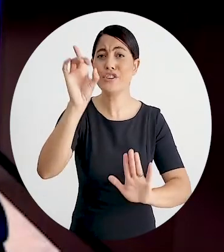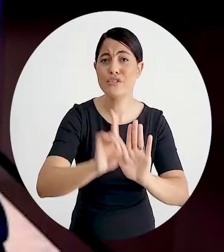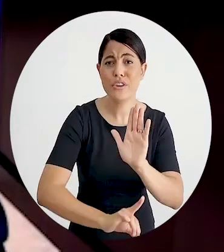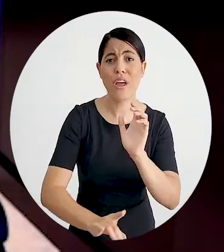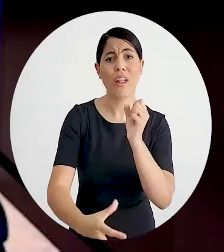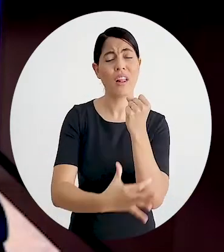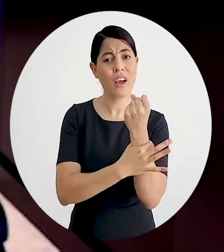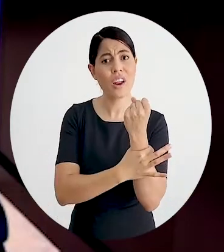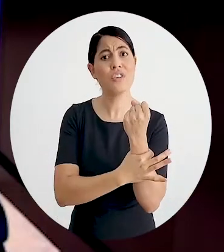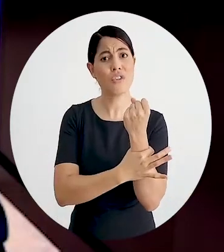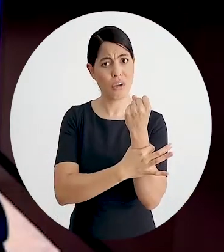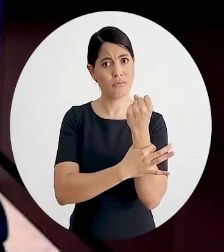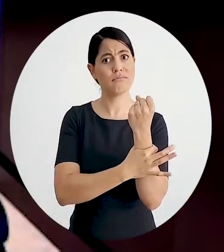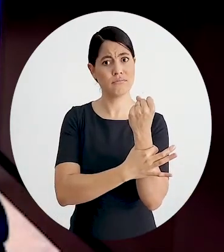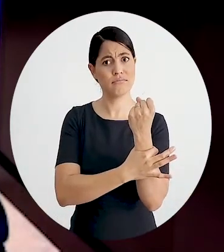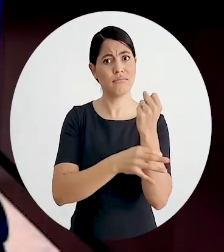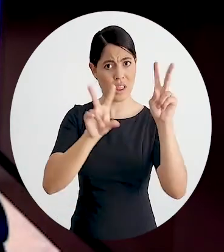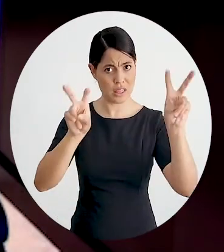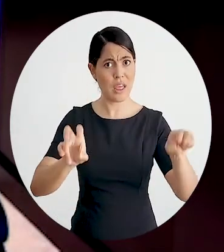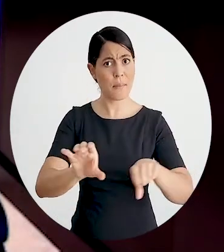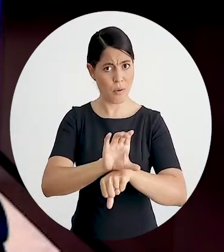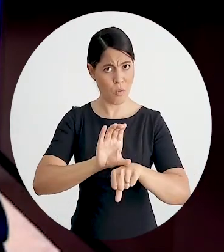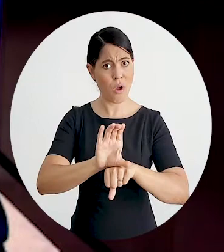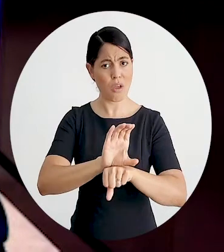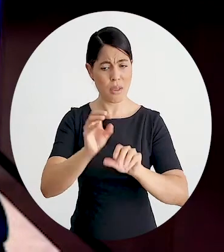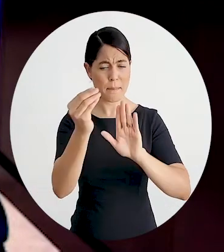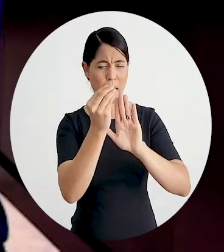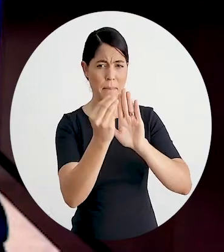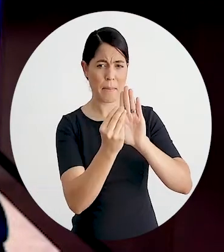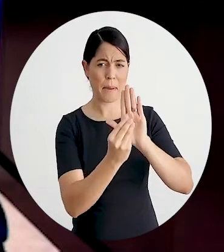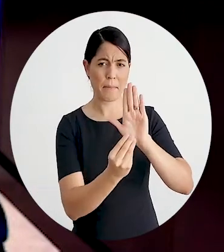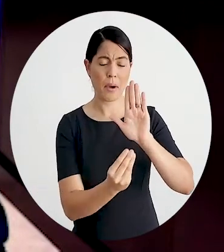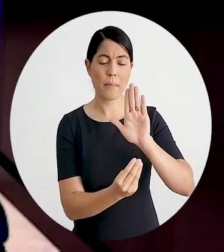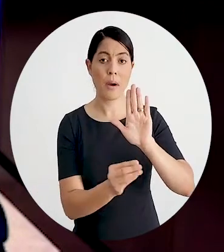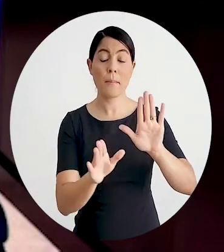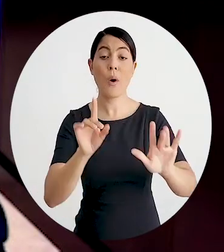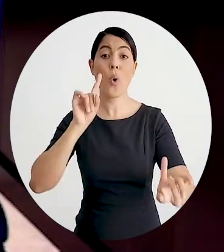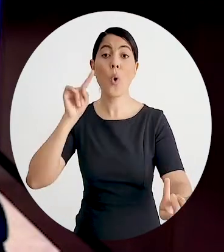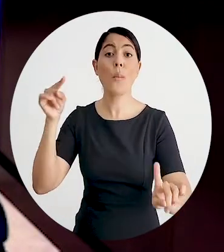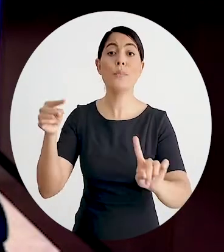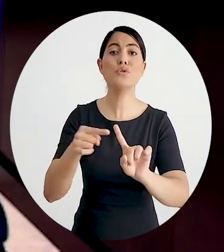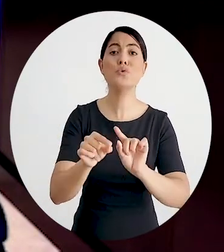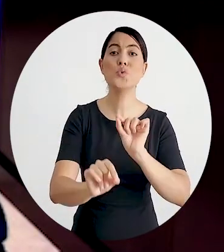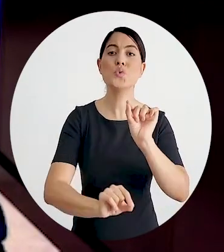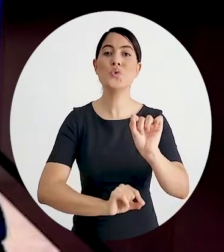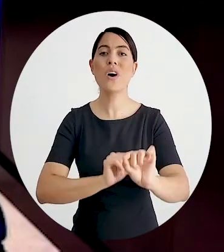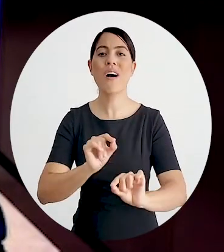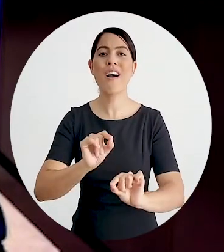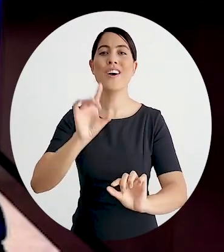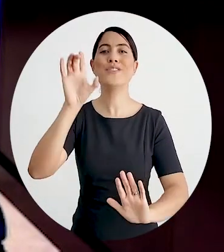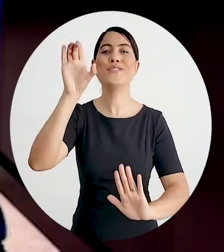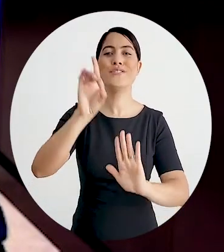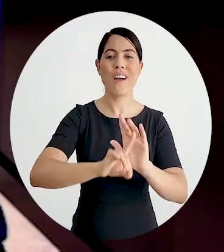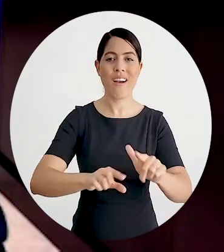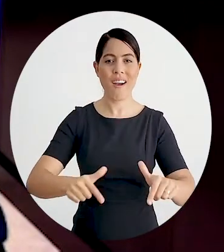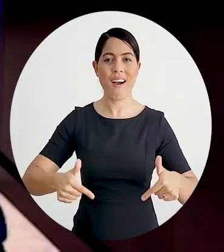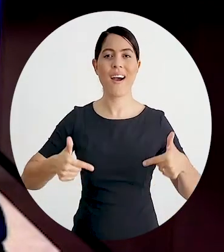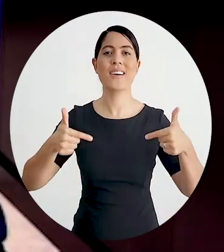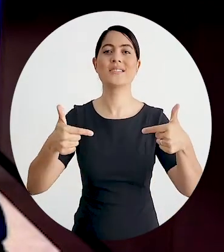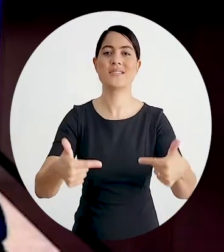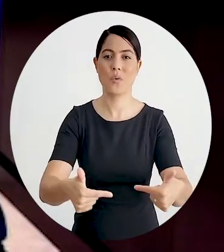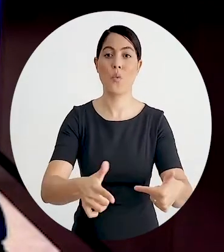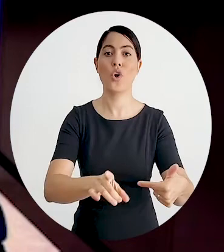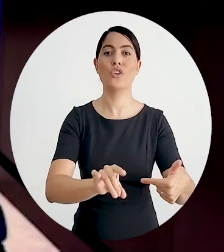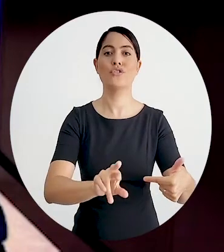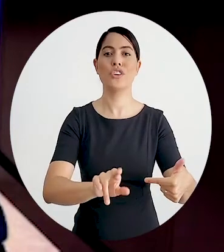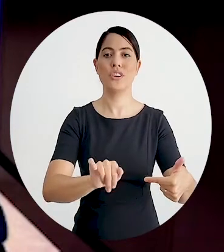Direitos e Garantias Constitucionais, ela possui o objetivo de ser uma Constituição dirigente,